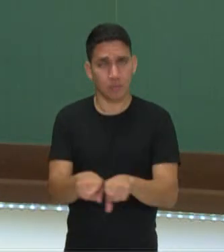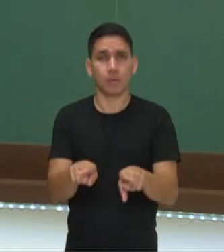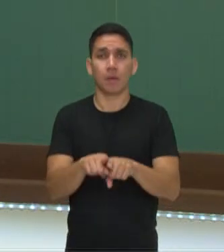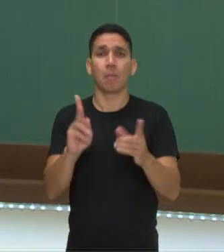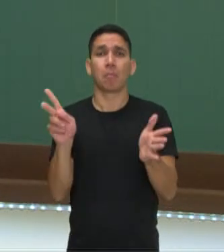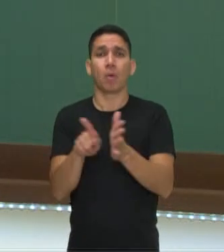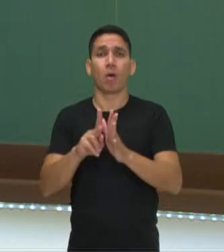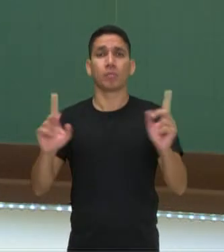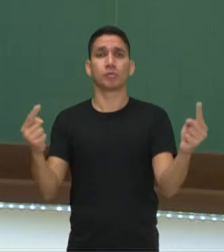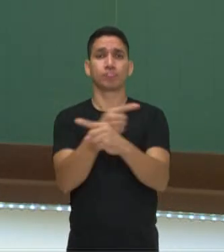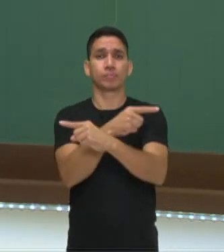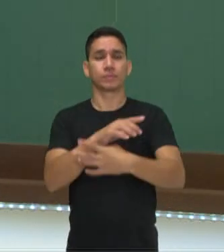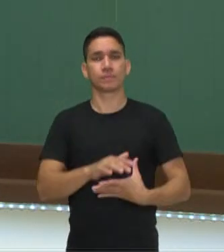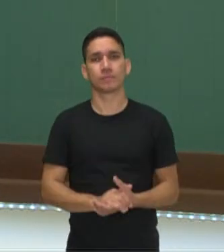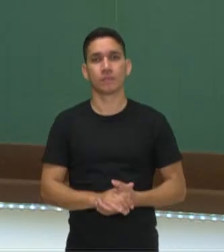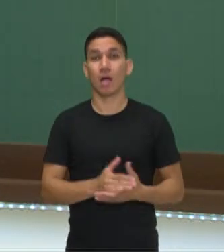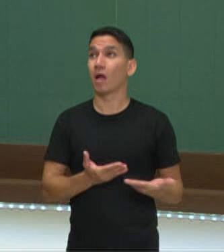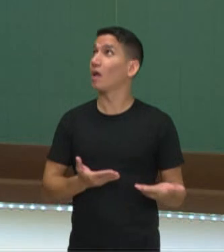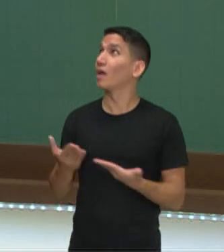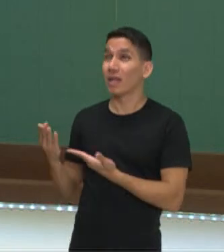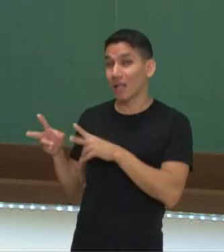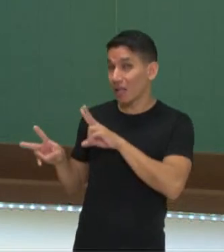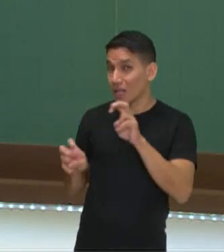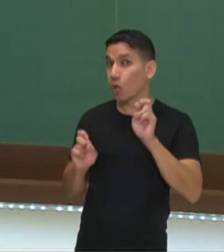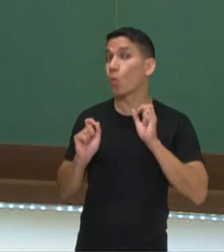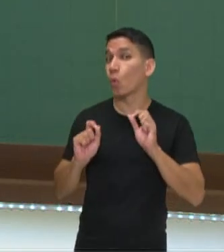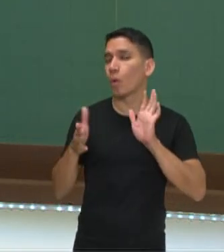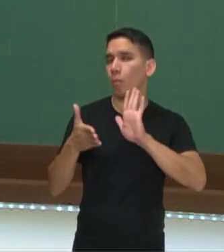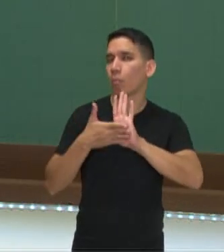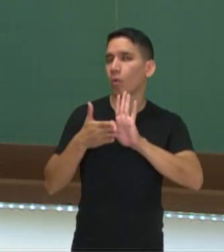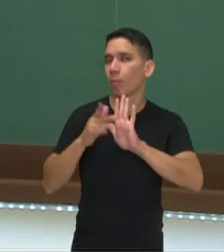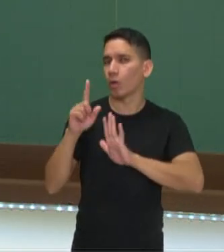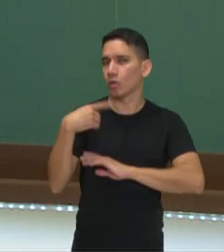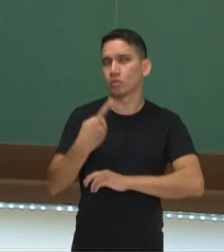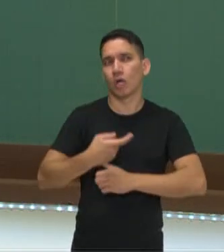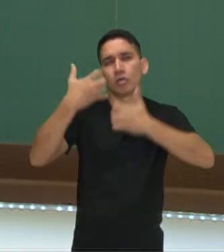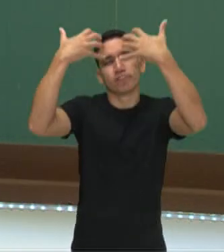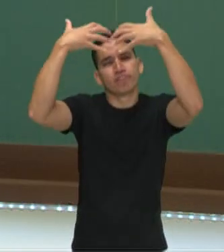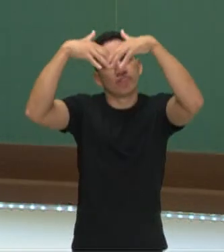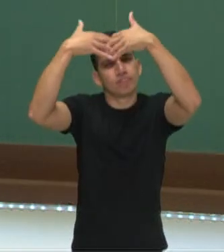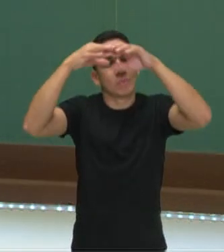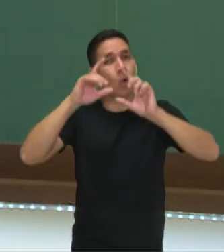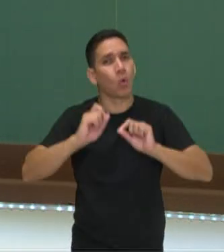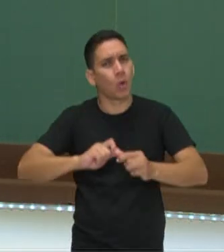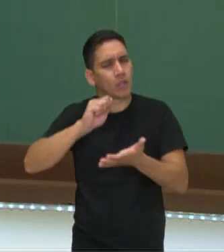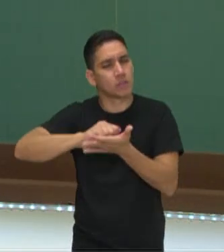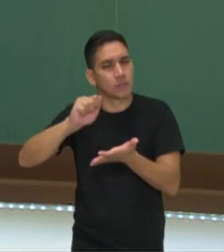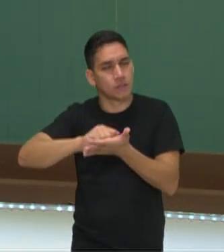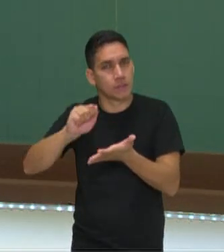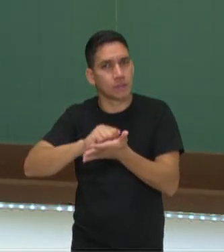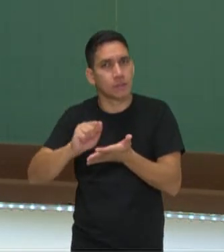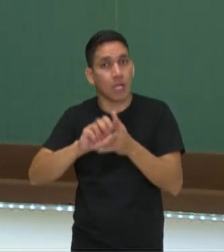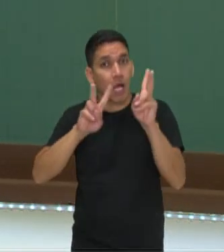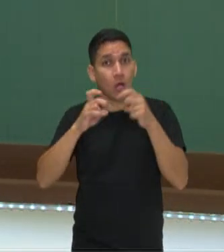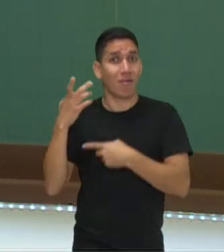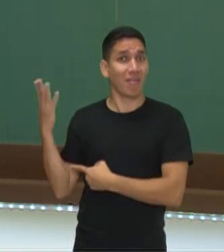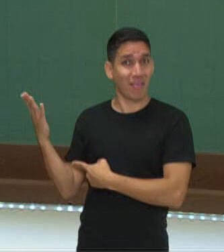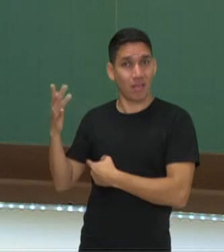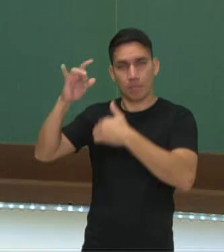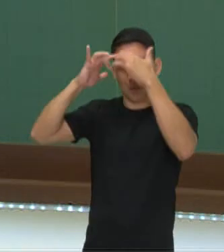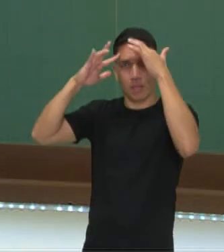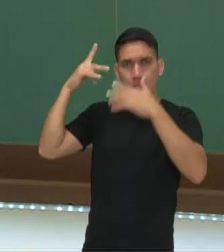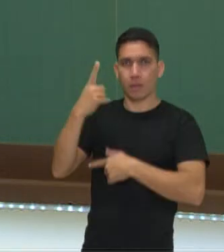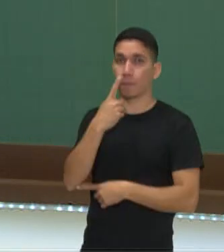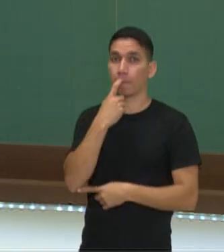antagonismos. Aqui seria uma proposta, então, para a gente pensar uma escrita sobre esse pensamento